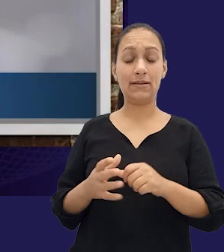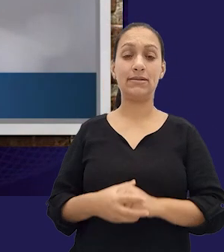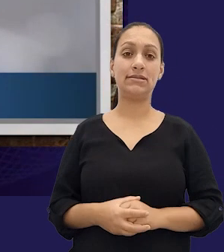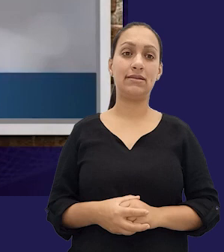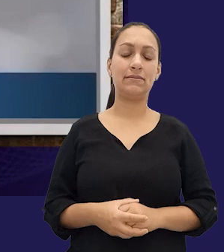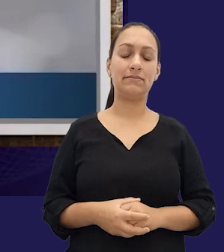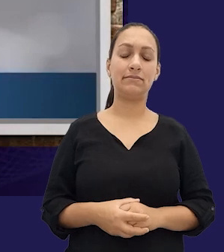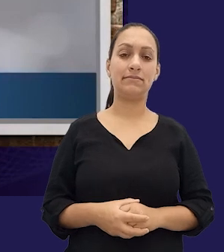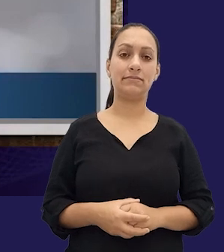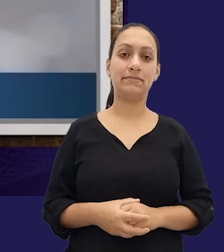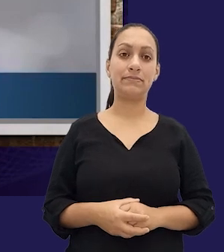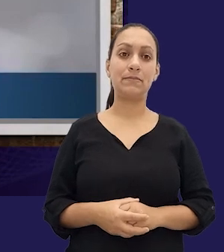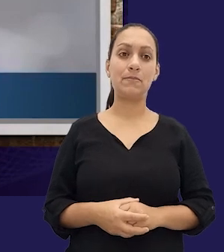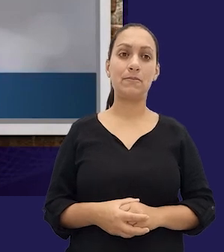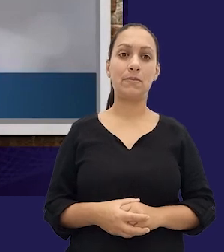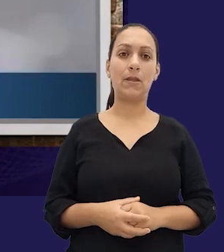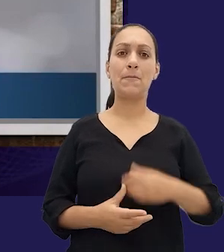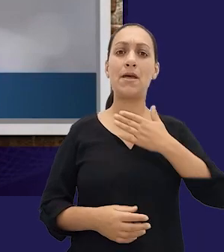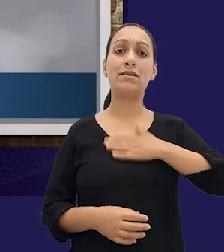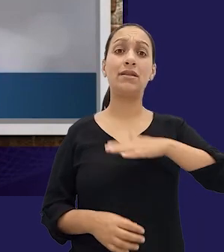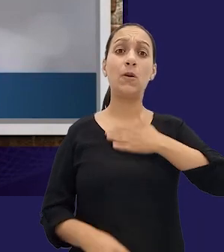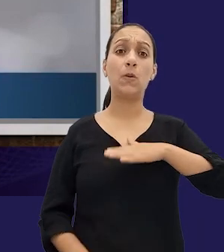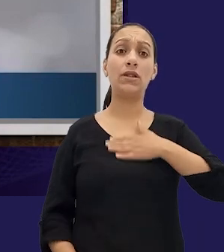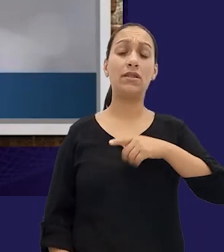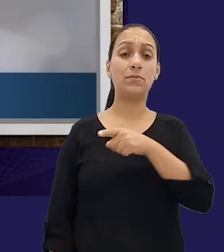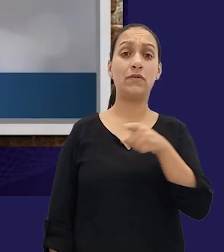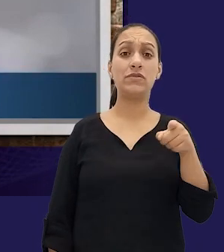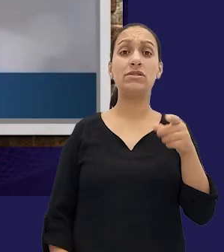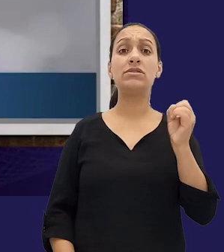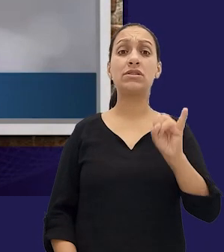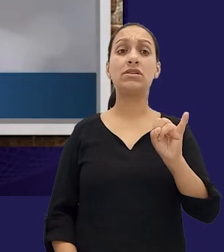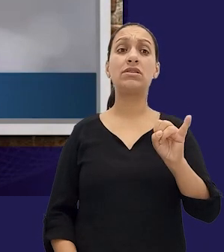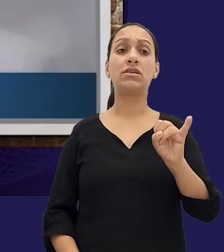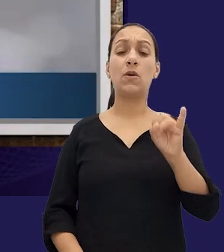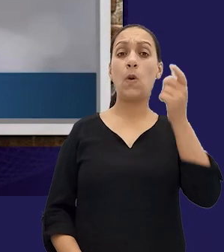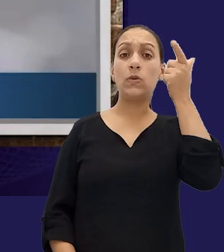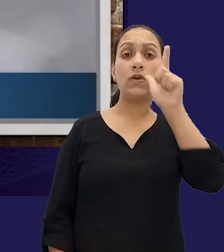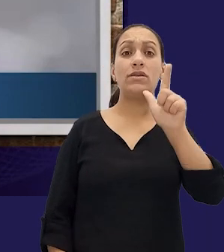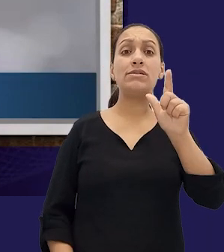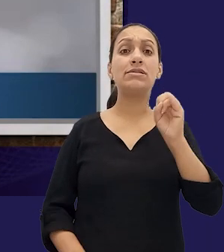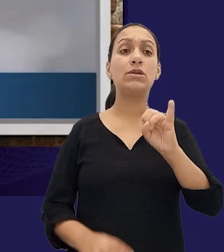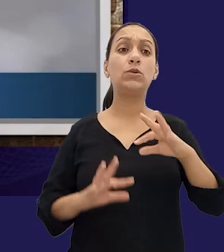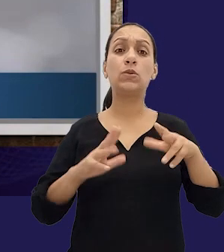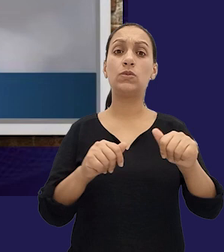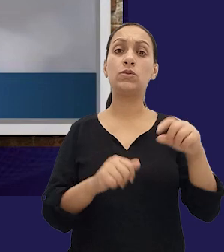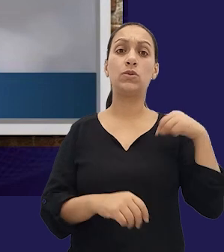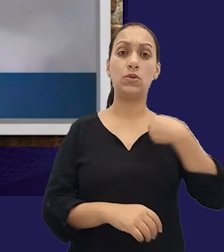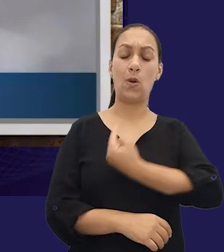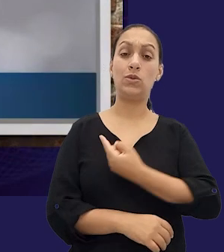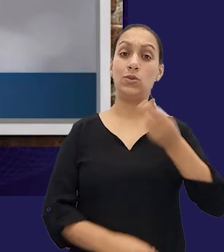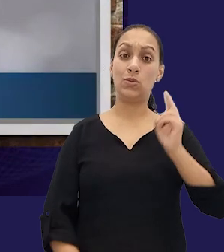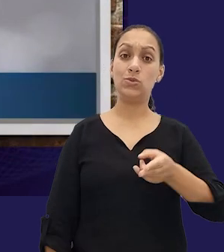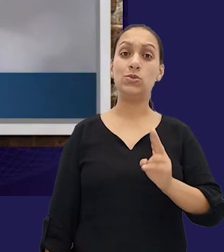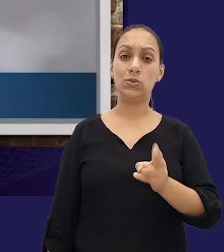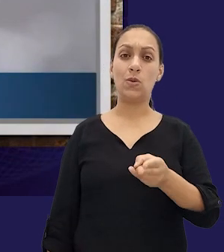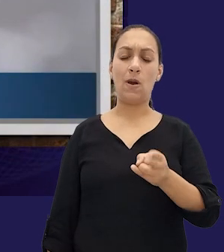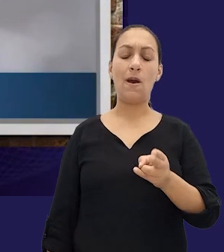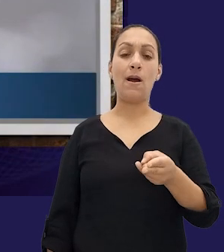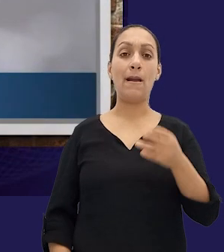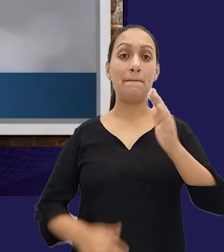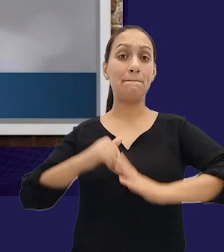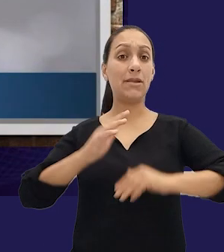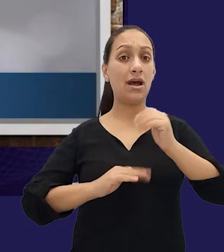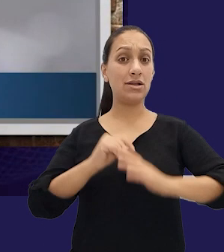vai ser uma tranquilidade para vocês se vocês conseguirem, se todos nós conseguirmos continuar, né, colocando